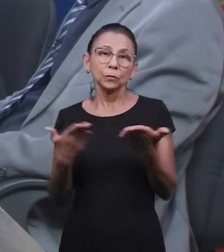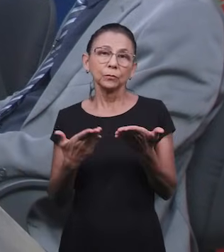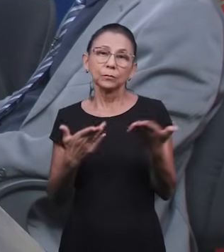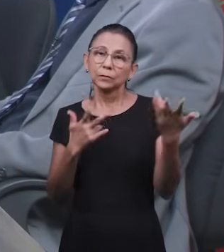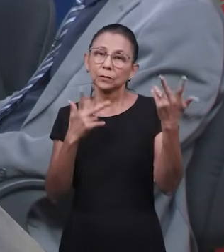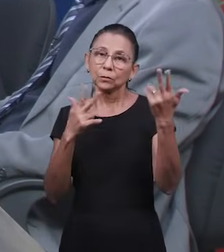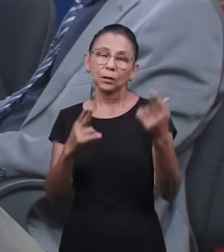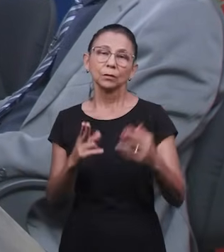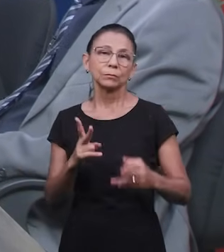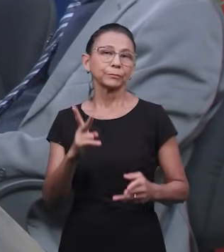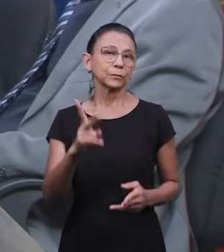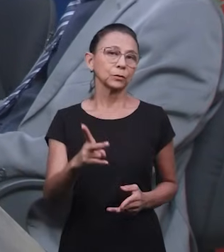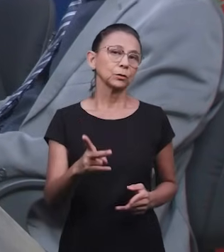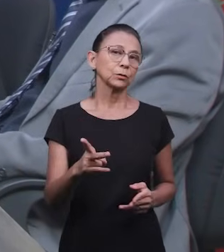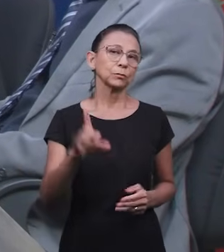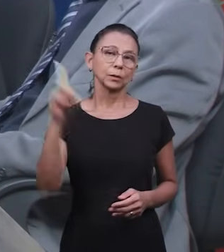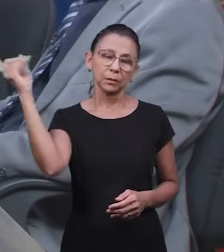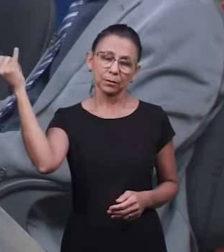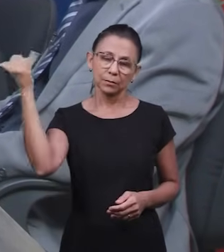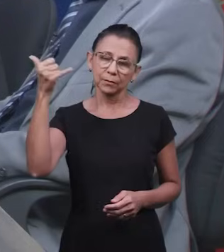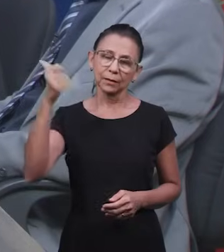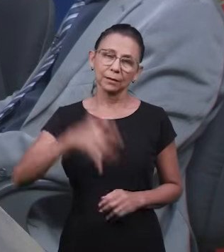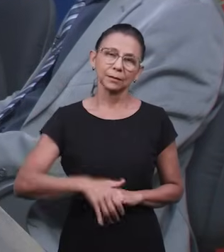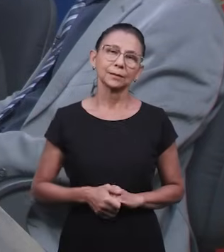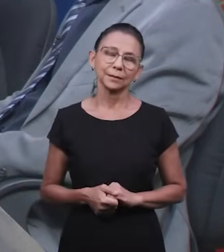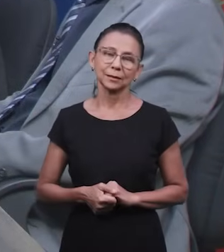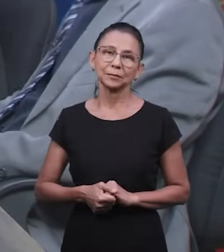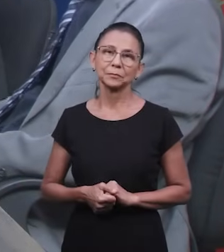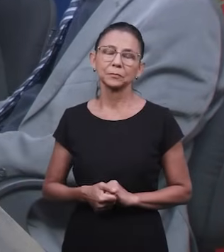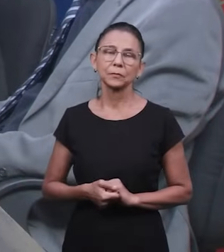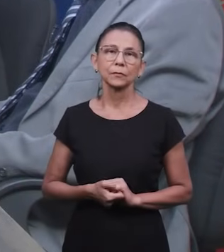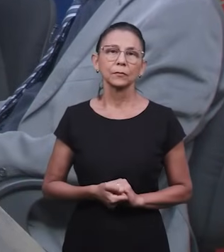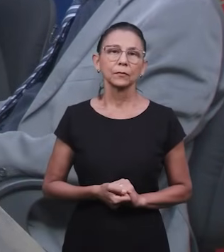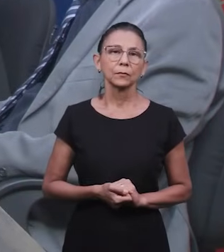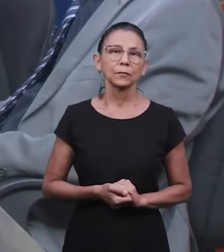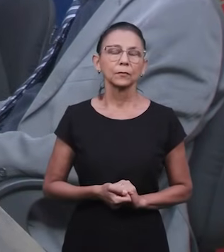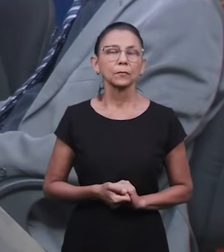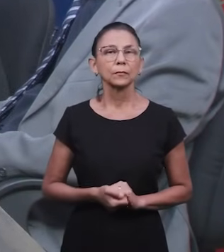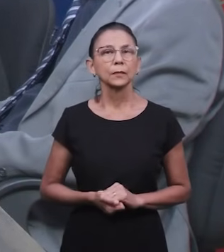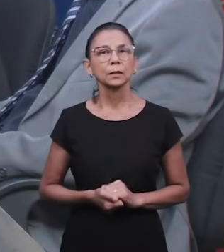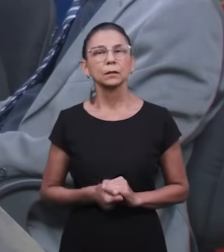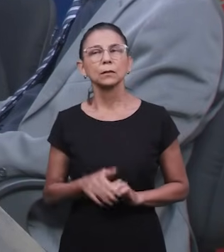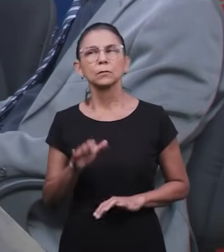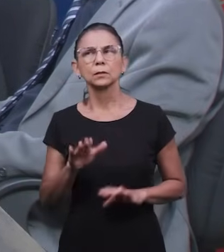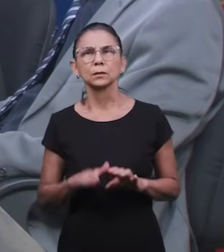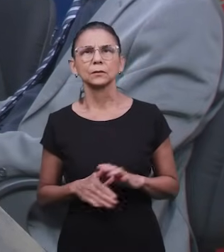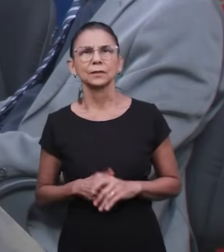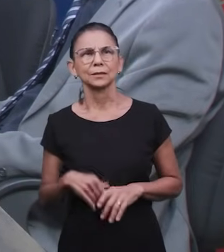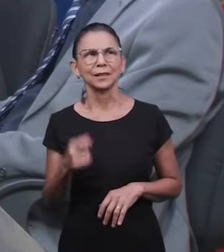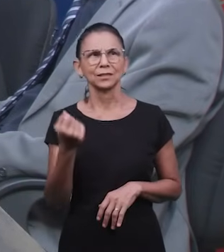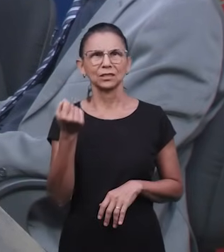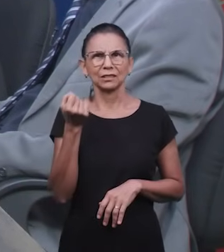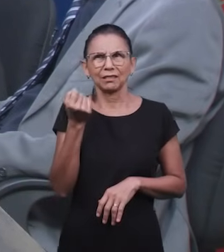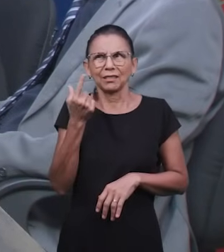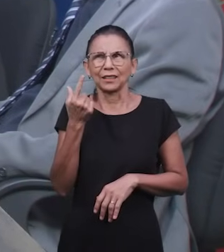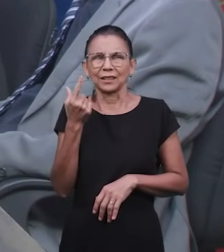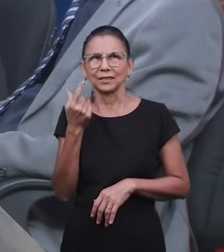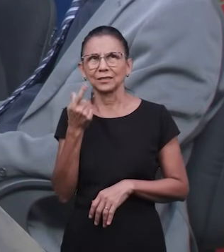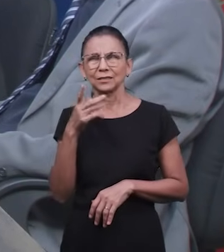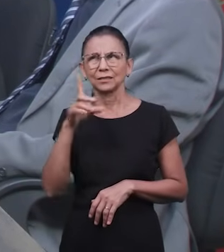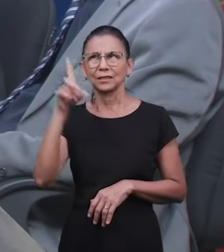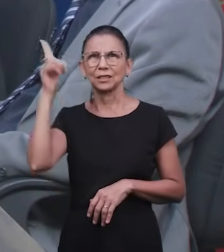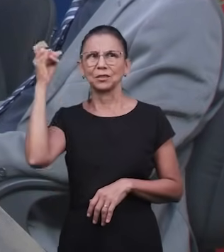Então o começo, às vezes, é uma coisa, por ser uma coisa diferente, espiritual, a pessoa não está acostumada no seu dia a